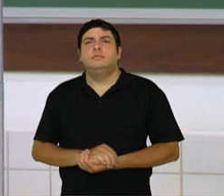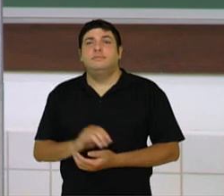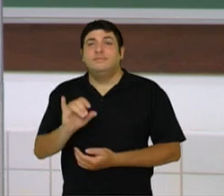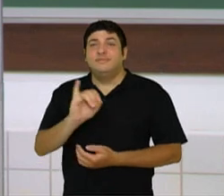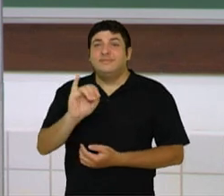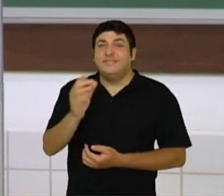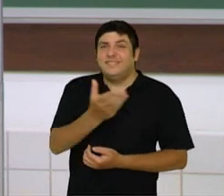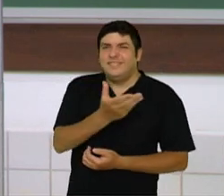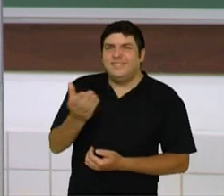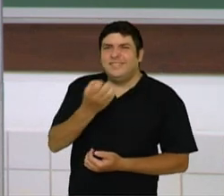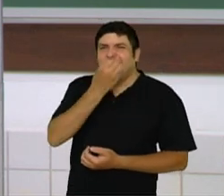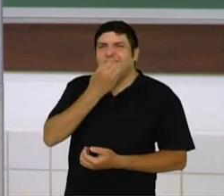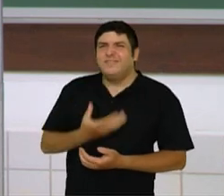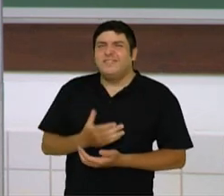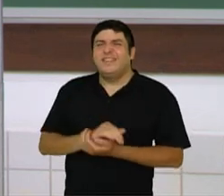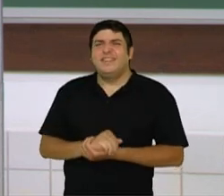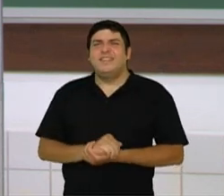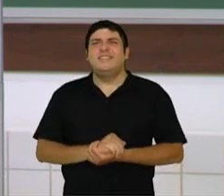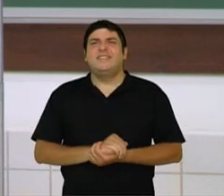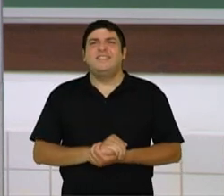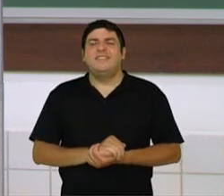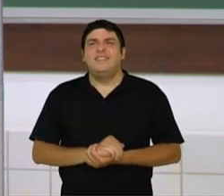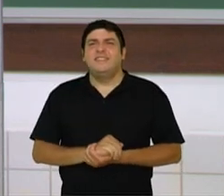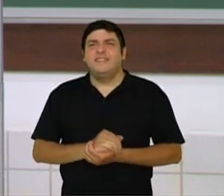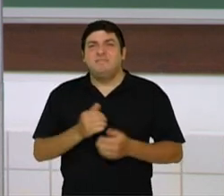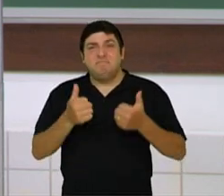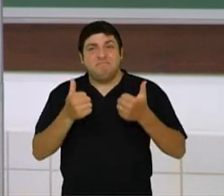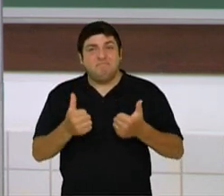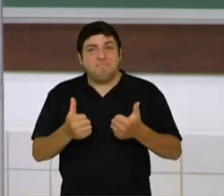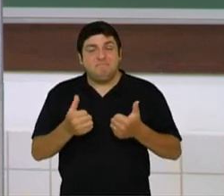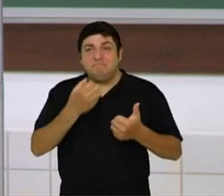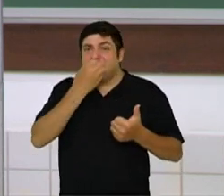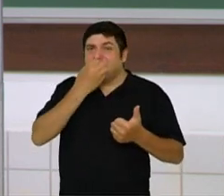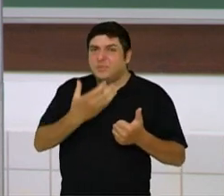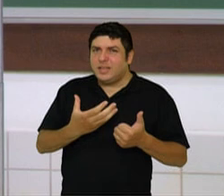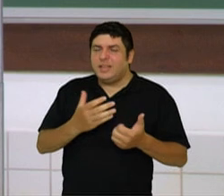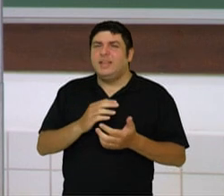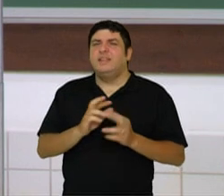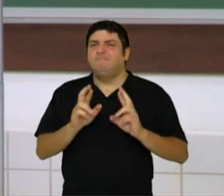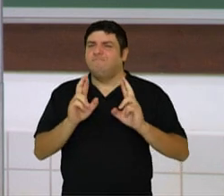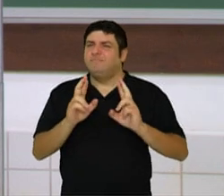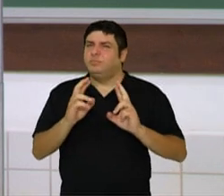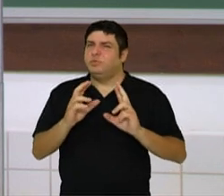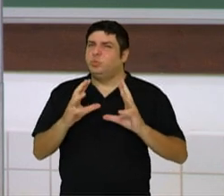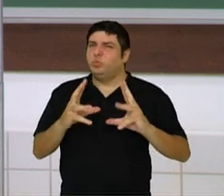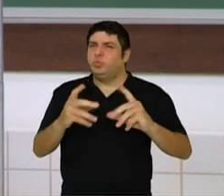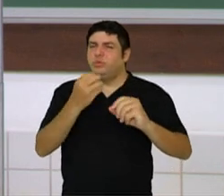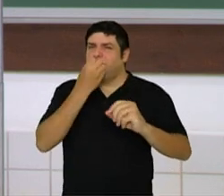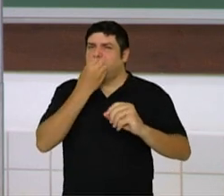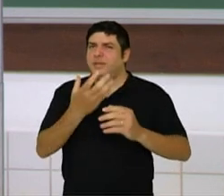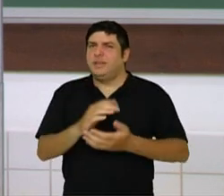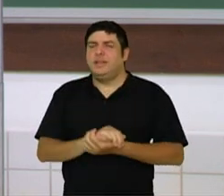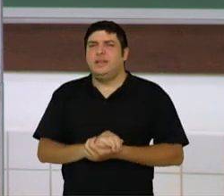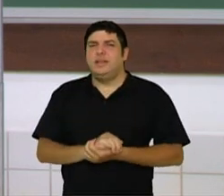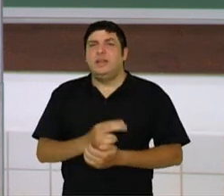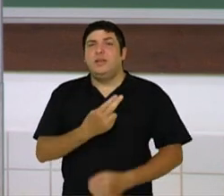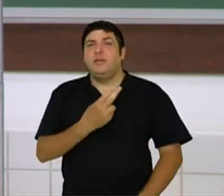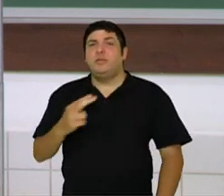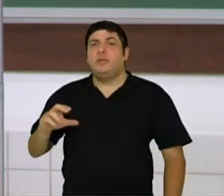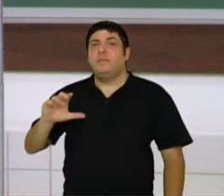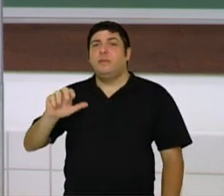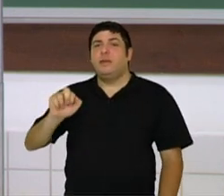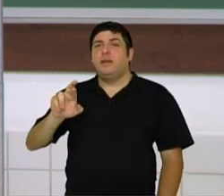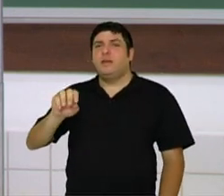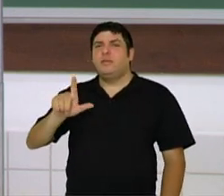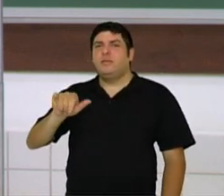Olá, galerinha! Tudo certinho com vocês? Como é que vocês estão? Espero que todo mundo esteja bem. Eu sou a professora Carolina